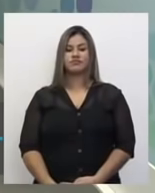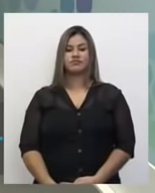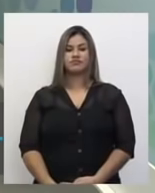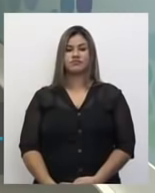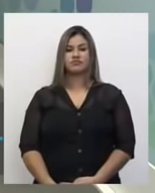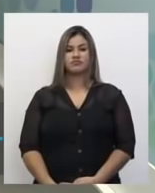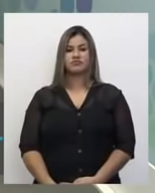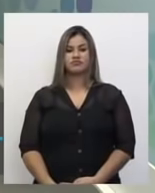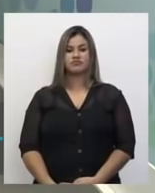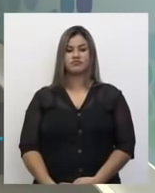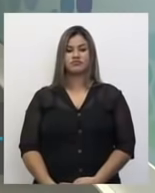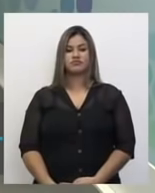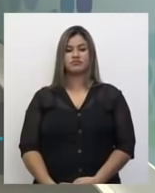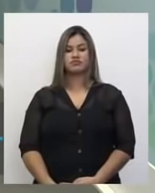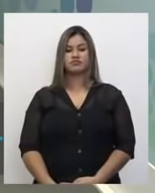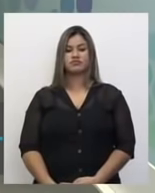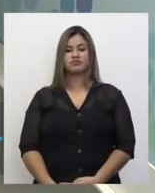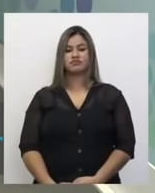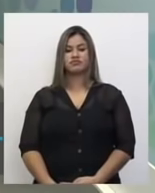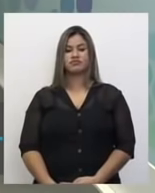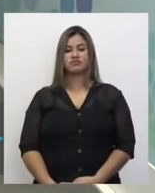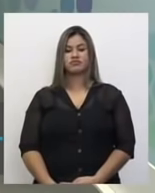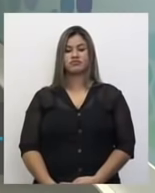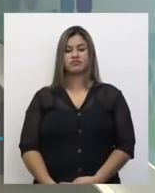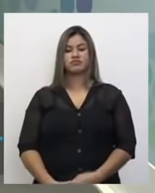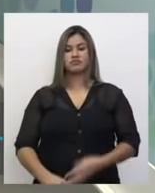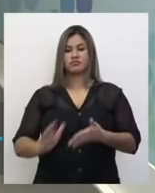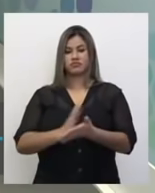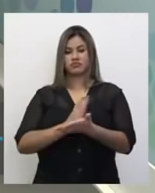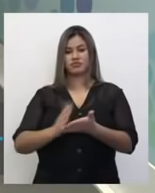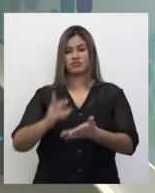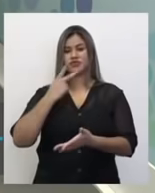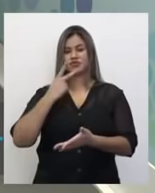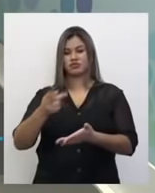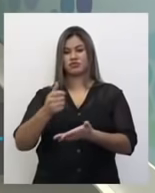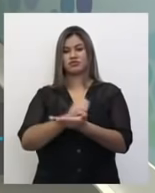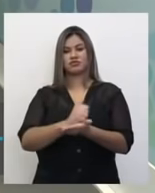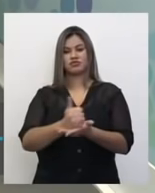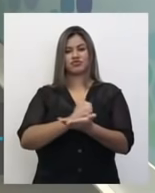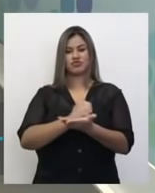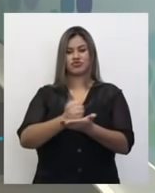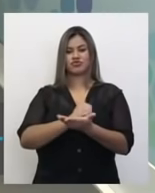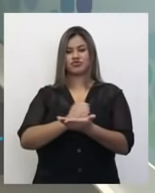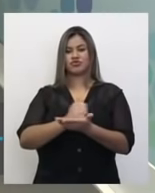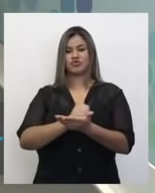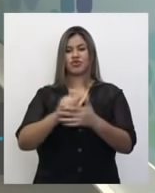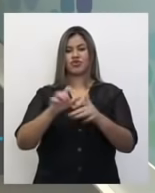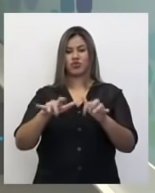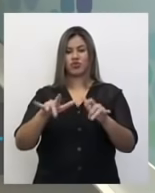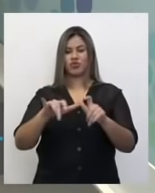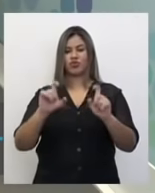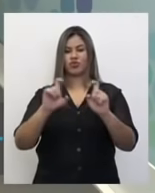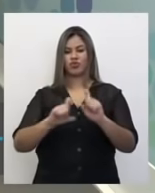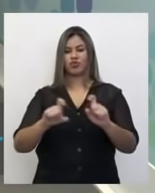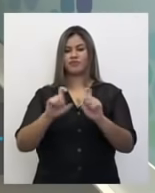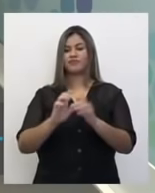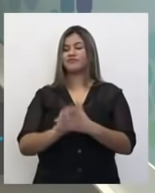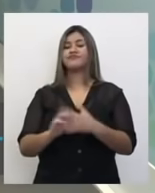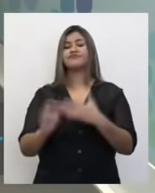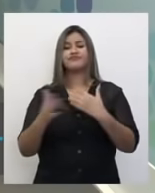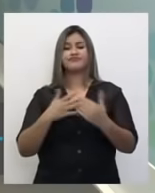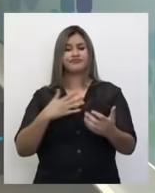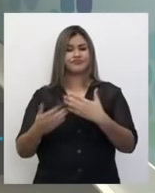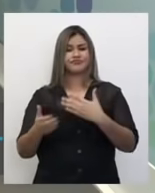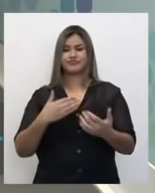Eh, eu vi algum de vocês falando que tem: "Ah, eu tenho PC gamer, eu tenho PC gamer, não sei o quê". Eh, gente, não adianta ter PC